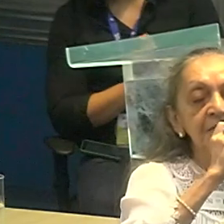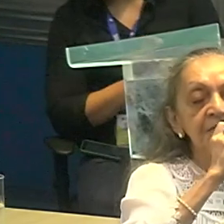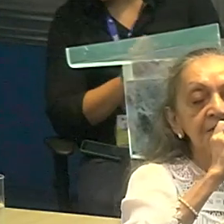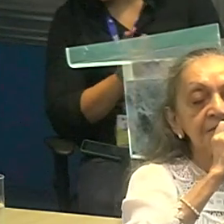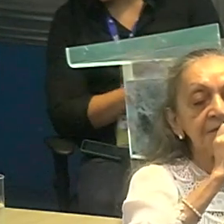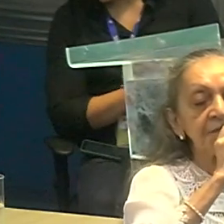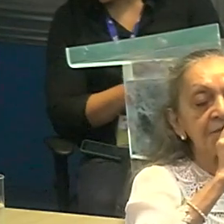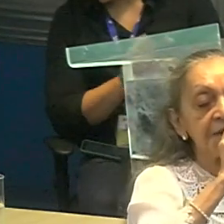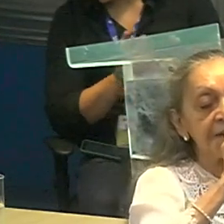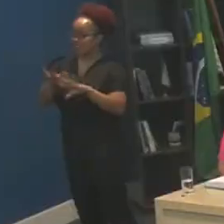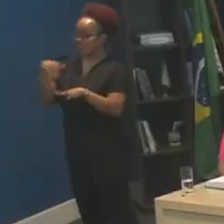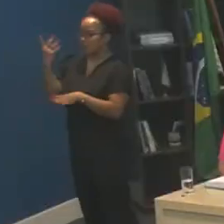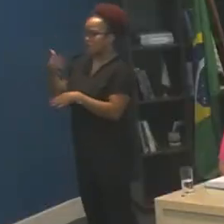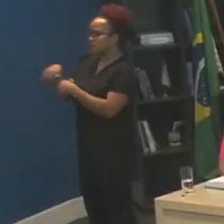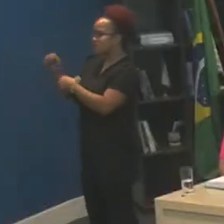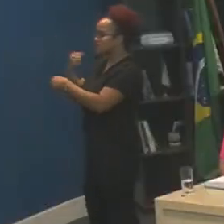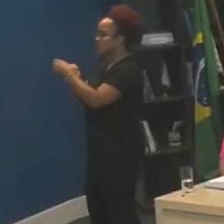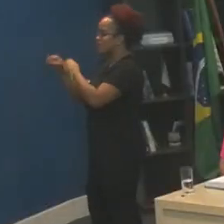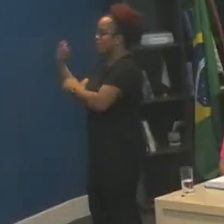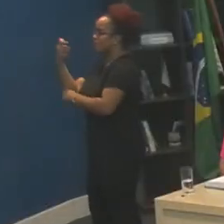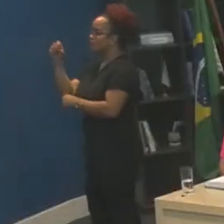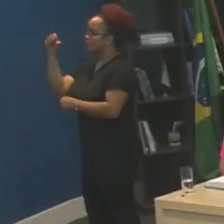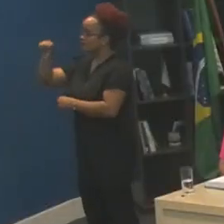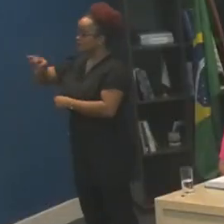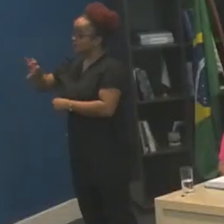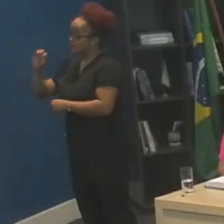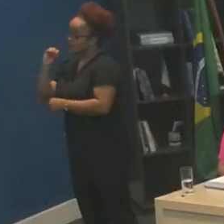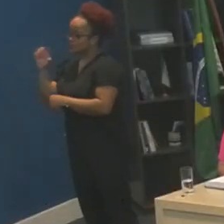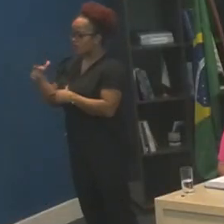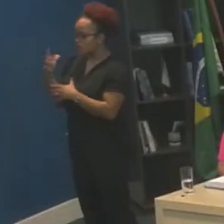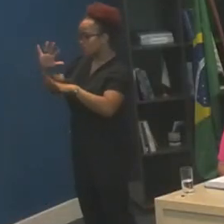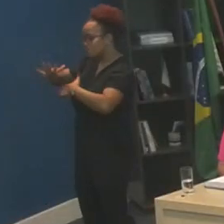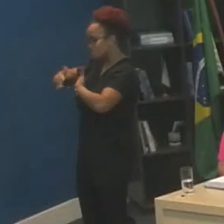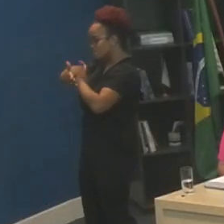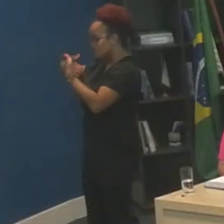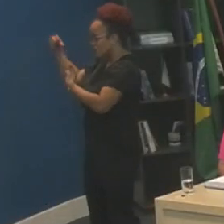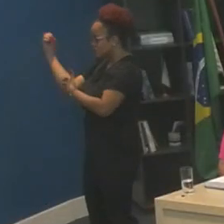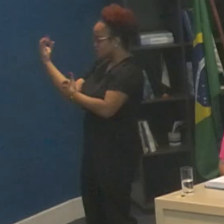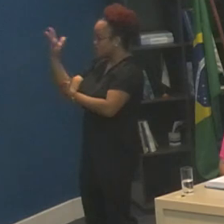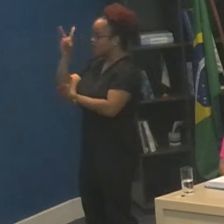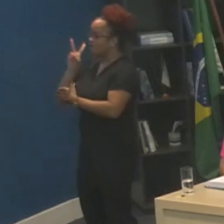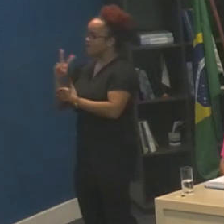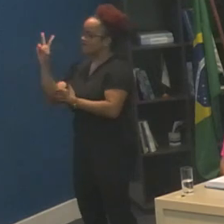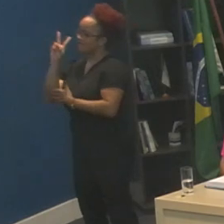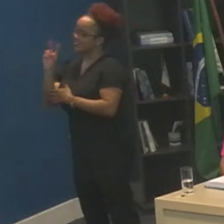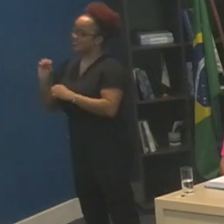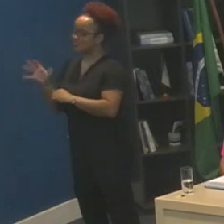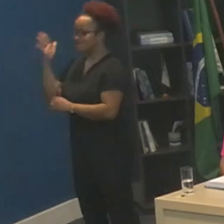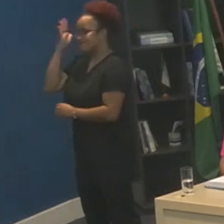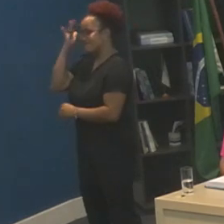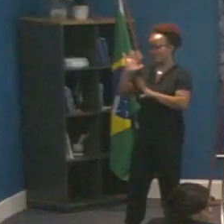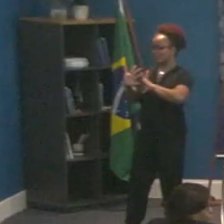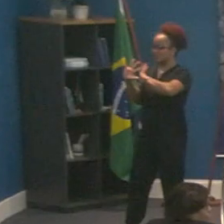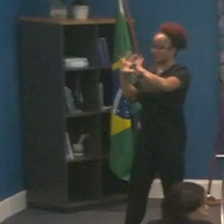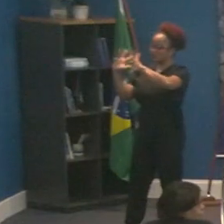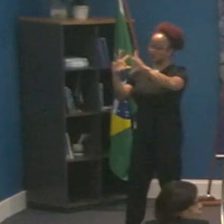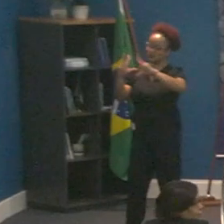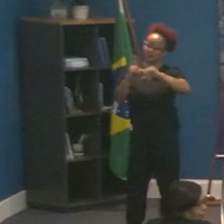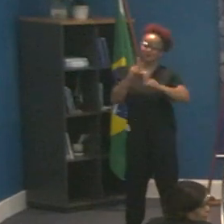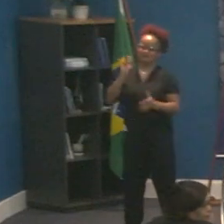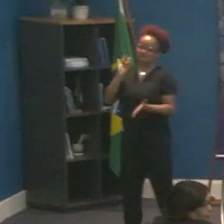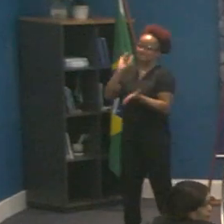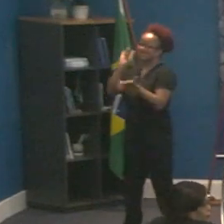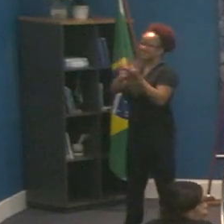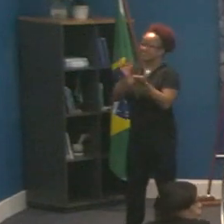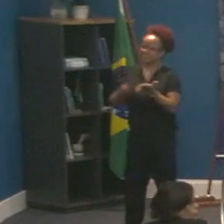vejo vivendo no vento o cheiro da nova estação. Eu sei de tudo na ferida